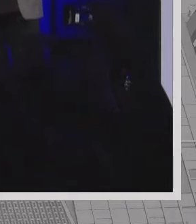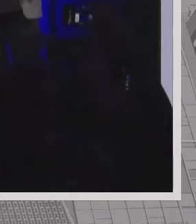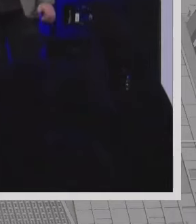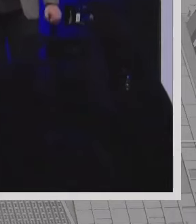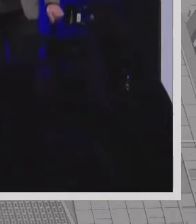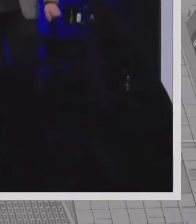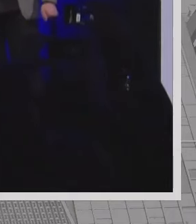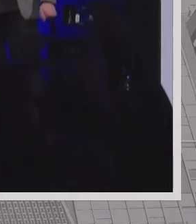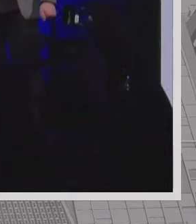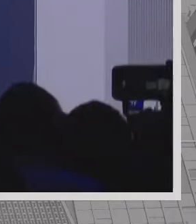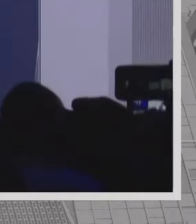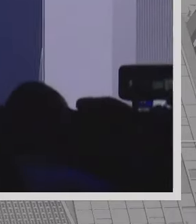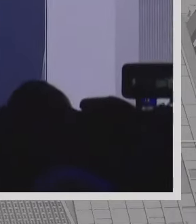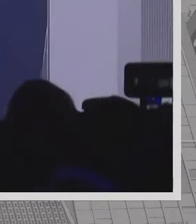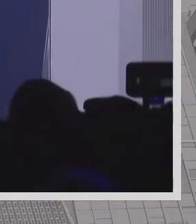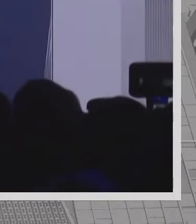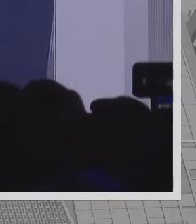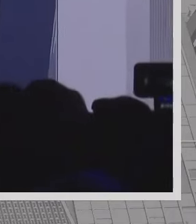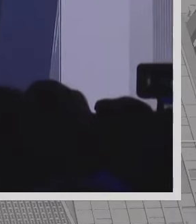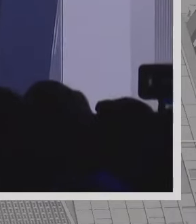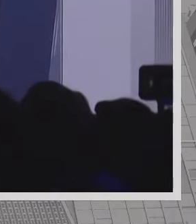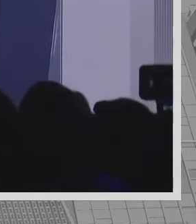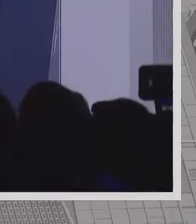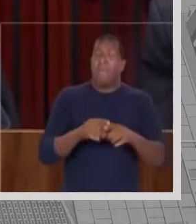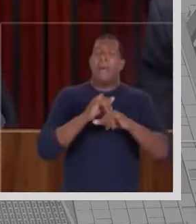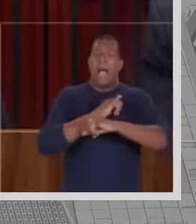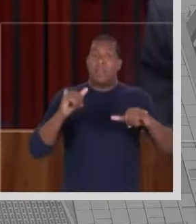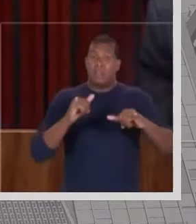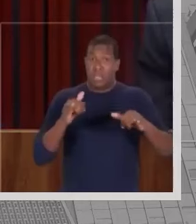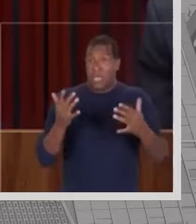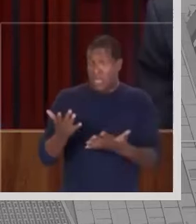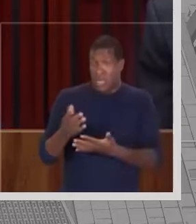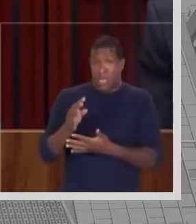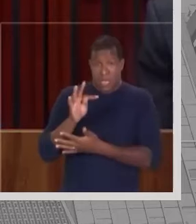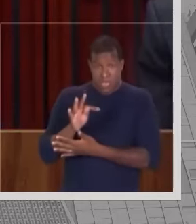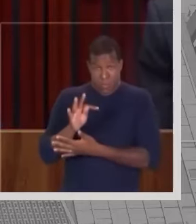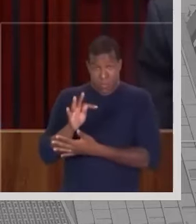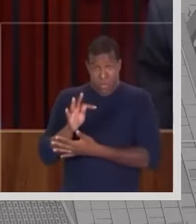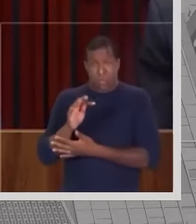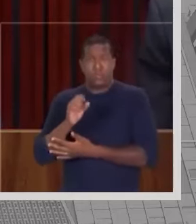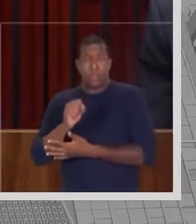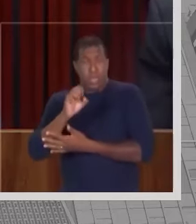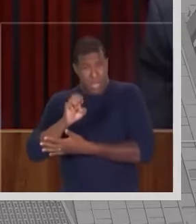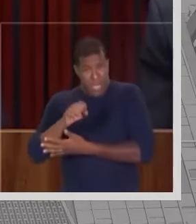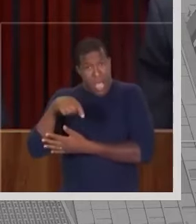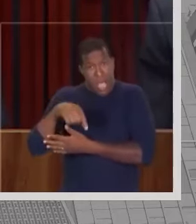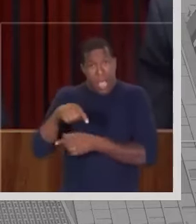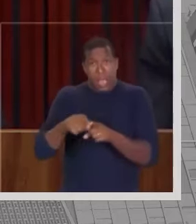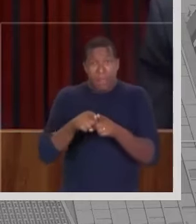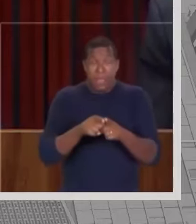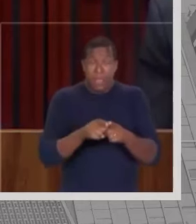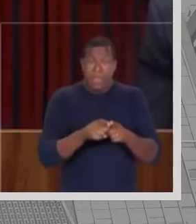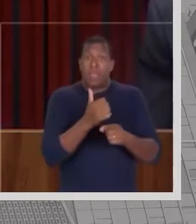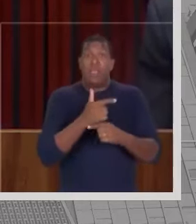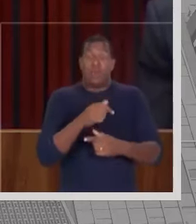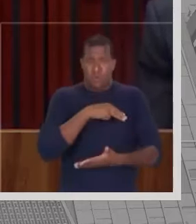é obediente também à ditadura da Arábia Saudita, né? Onde ele tem negócios. Né? Ditadura que